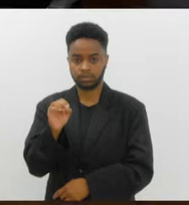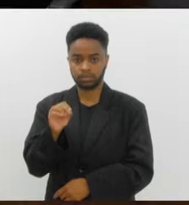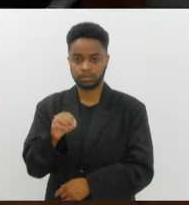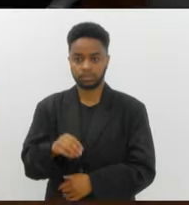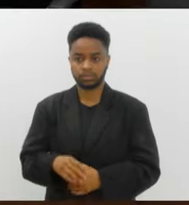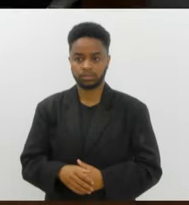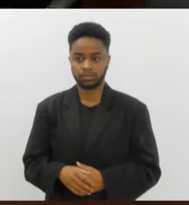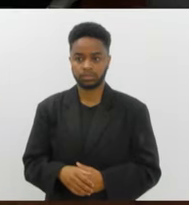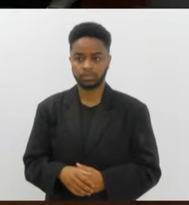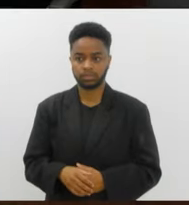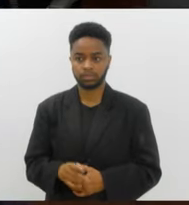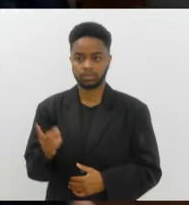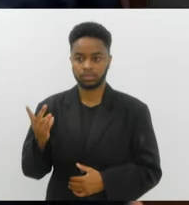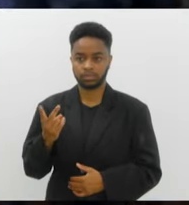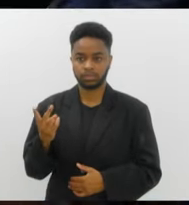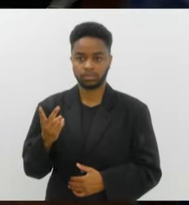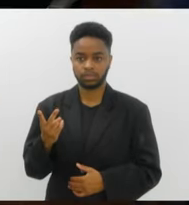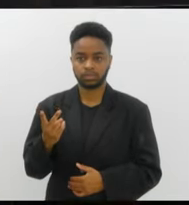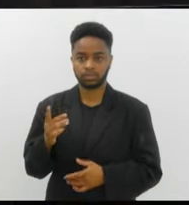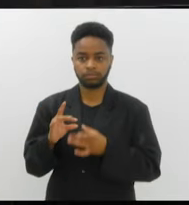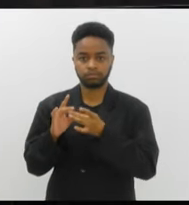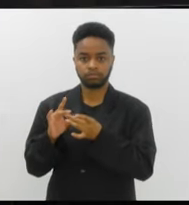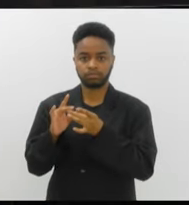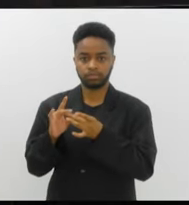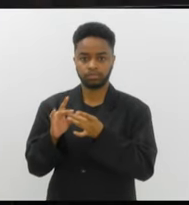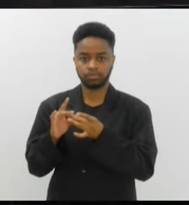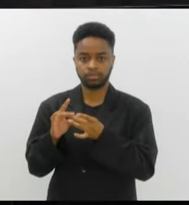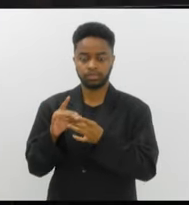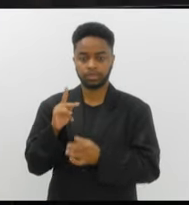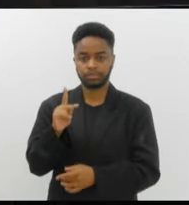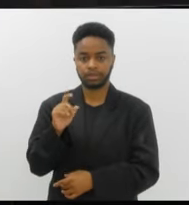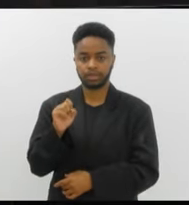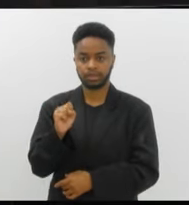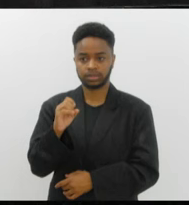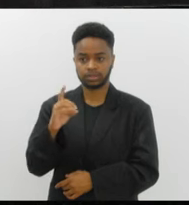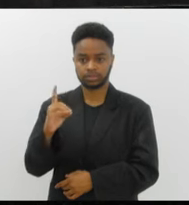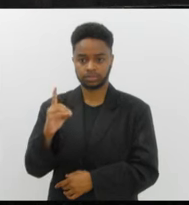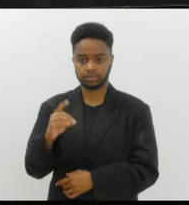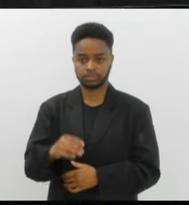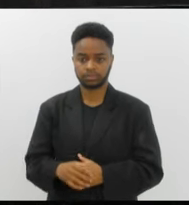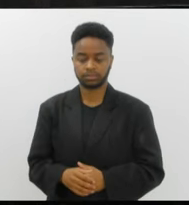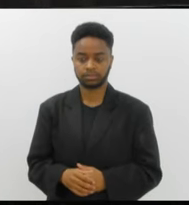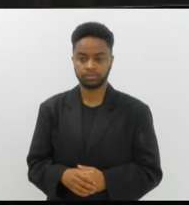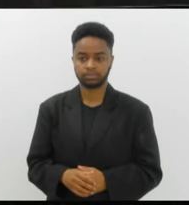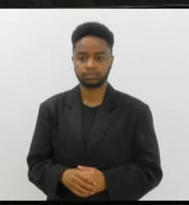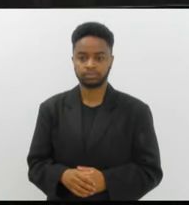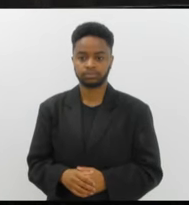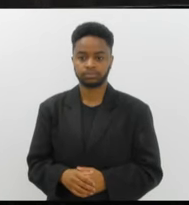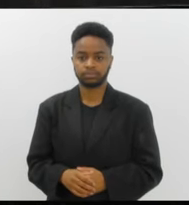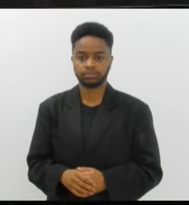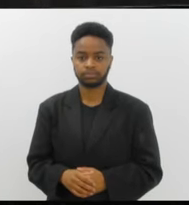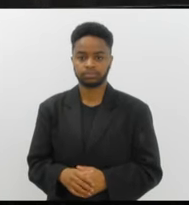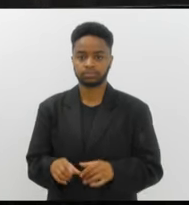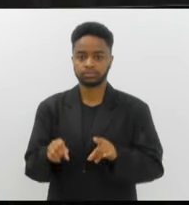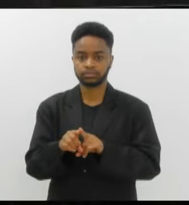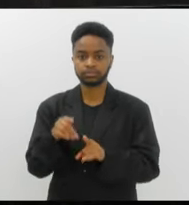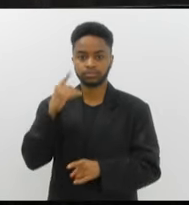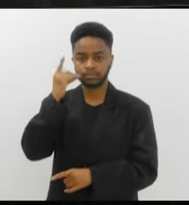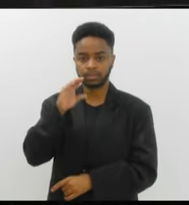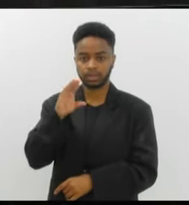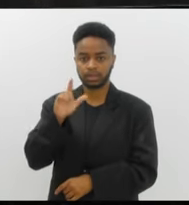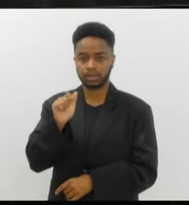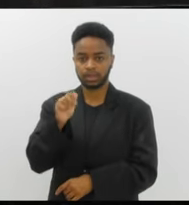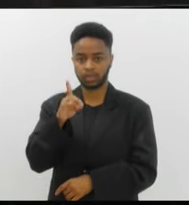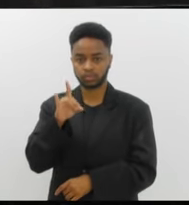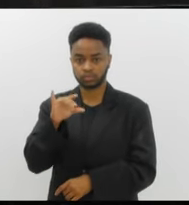nossos companheiros de PSD. E, deputado Caiado,